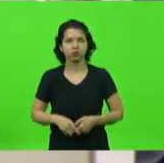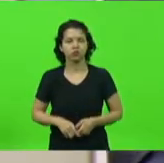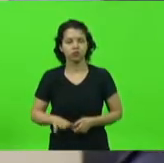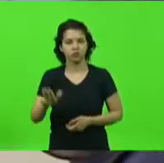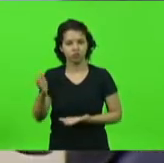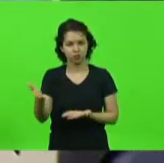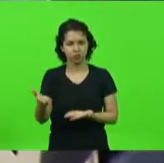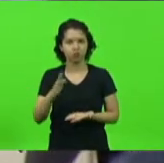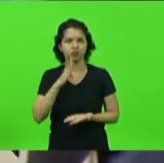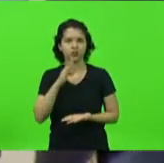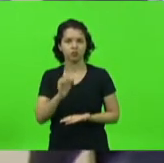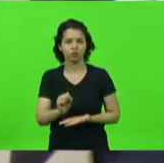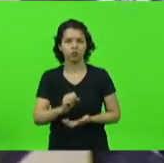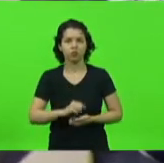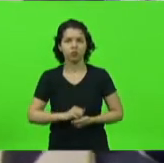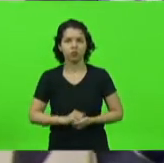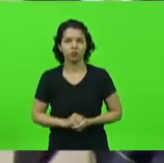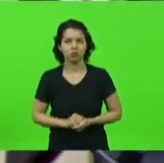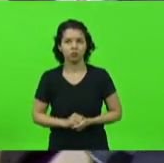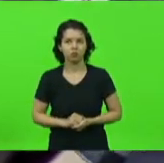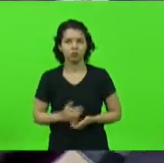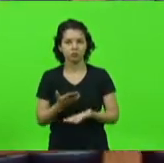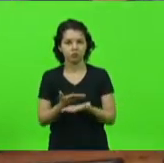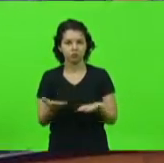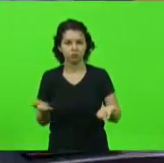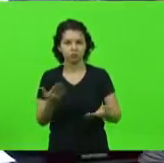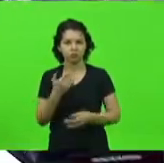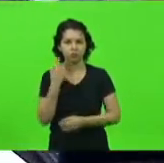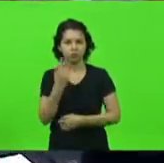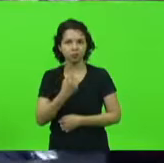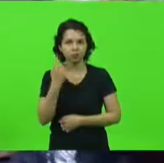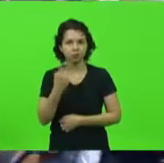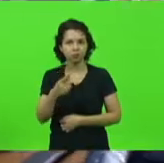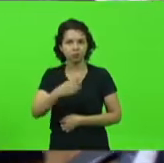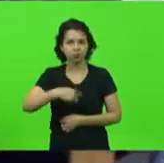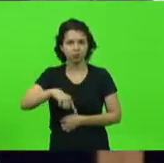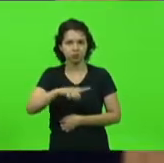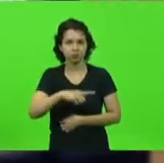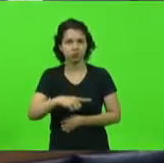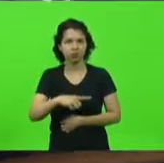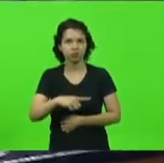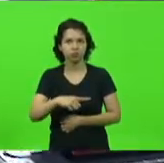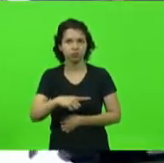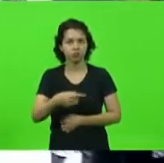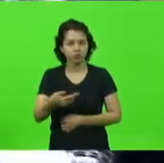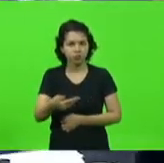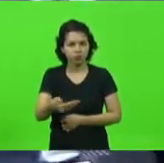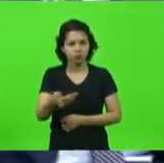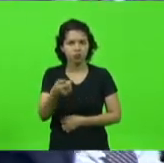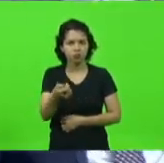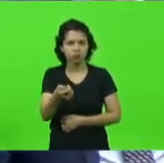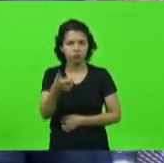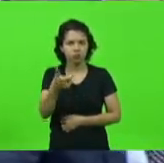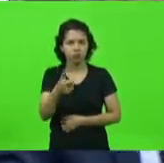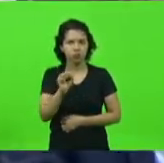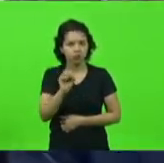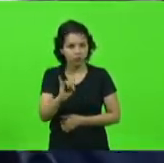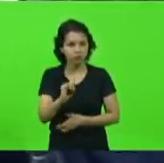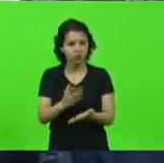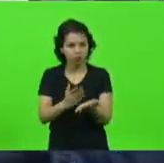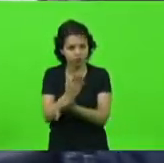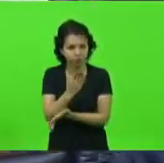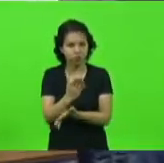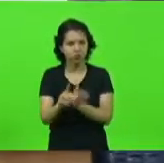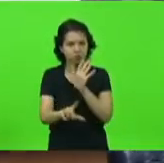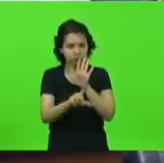palavra o deputado Bruno Souza. Senhores deputados, nós estamos prestes a cometer aqui, se aprovarmos a